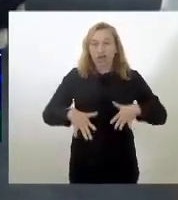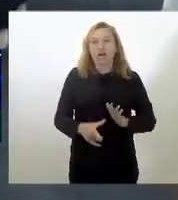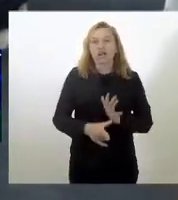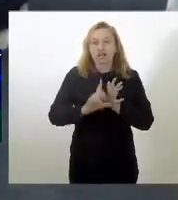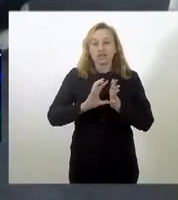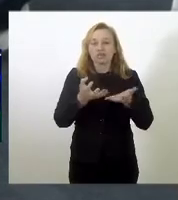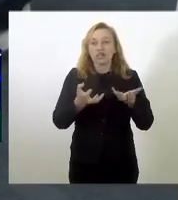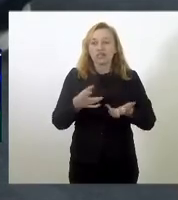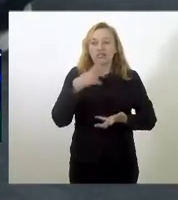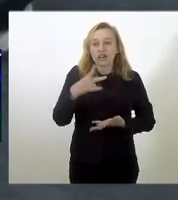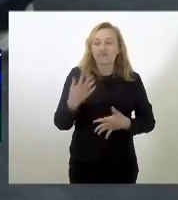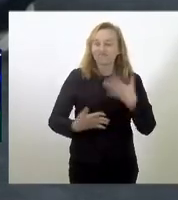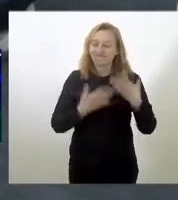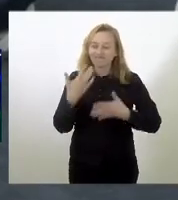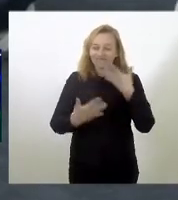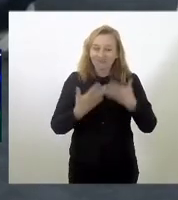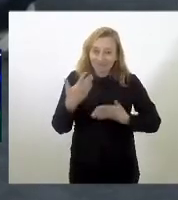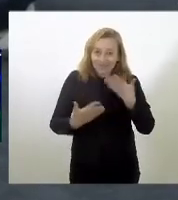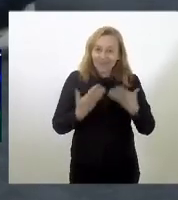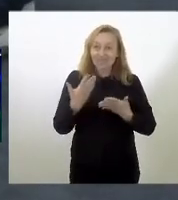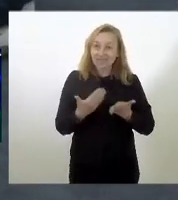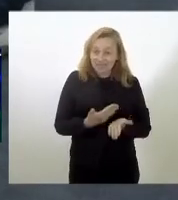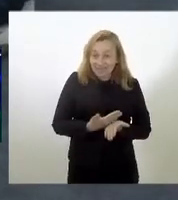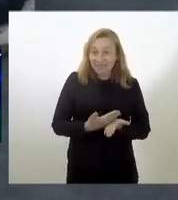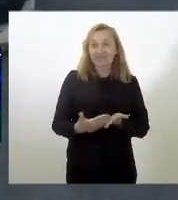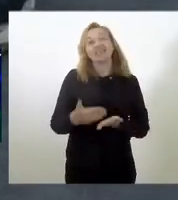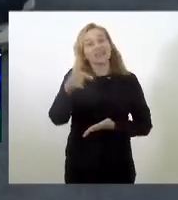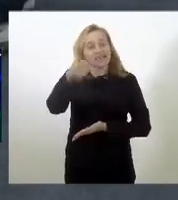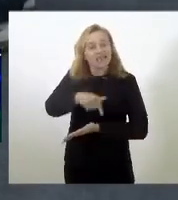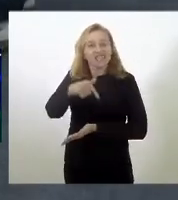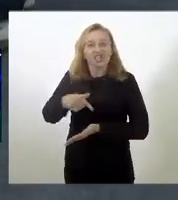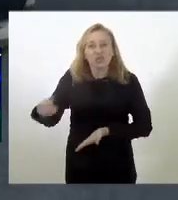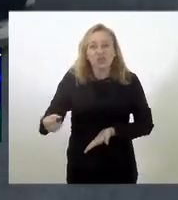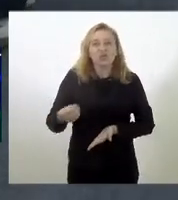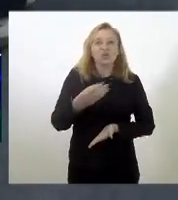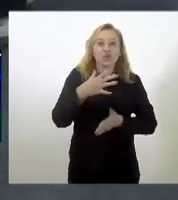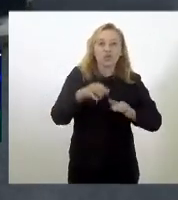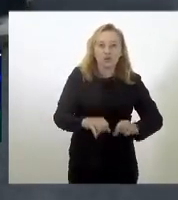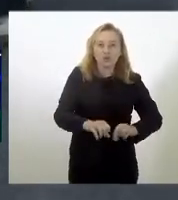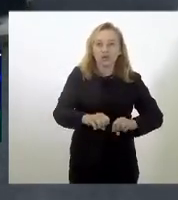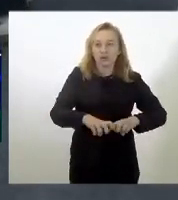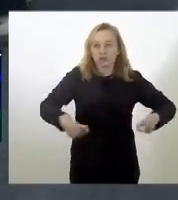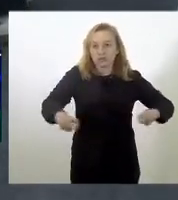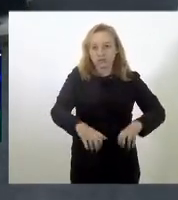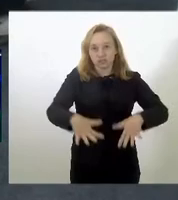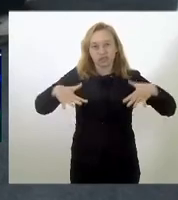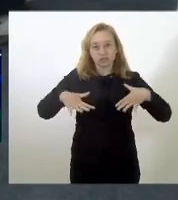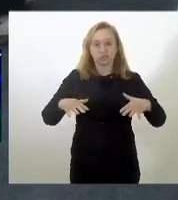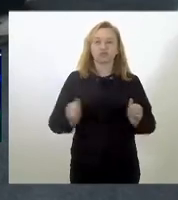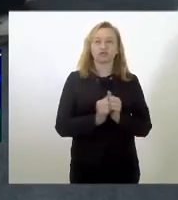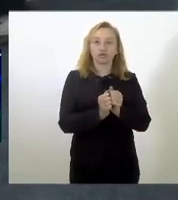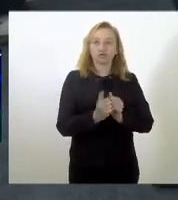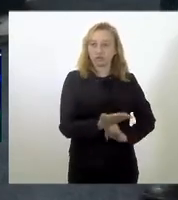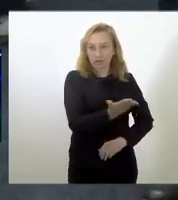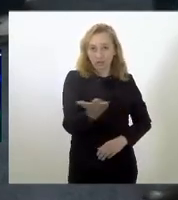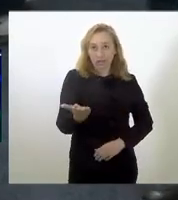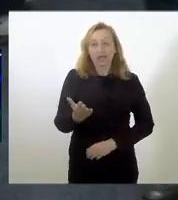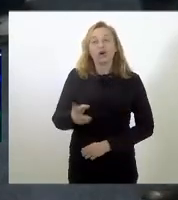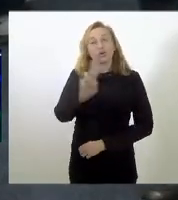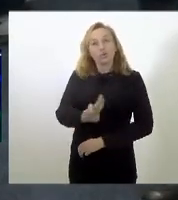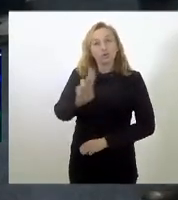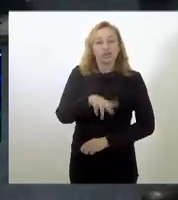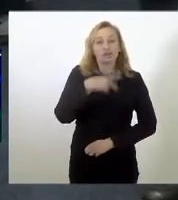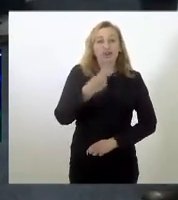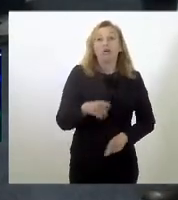da satisfação de poder estar estreando aqui o novo plenário com todos vocês. E eu faço uso da